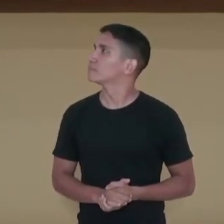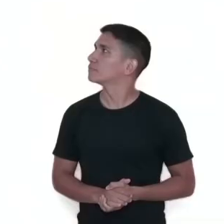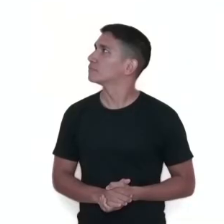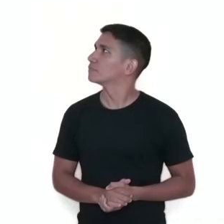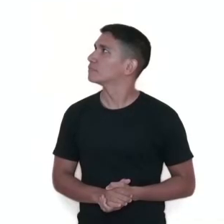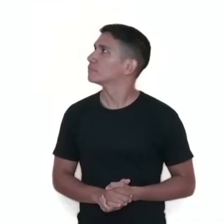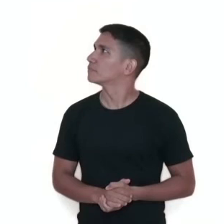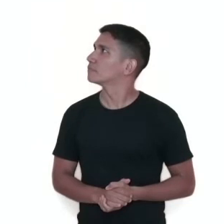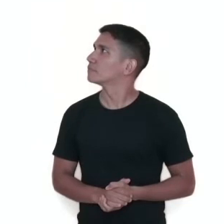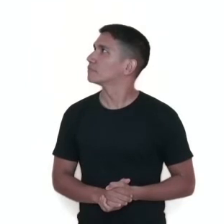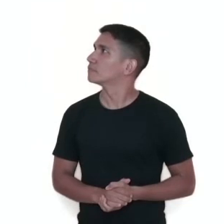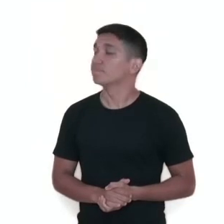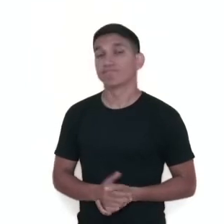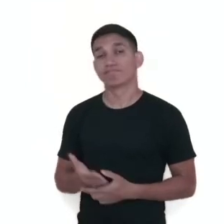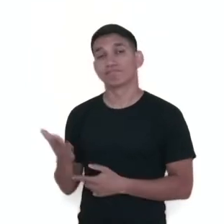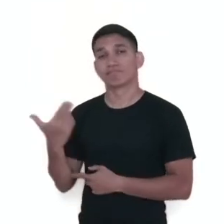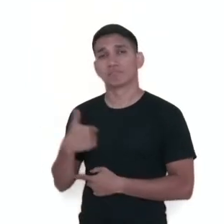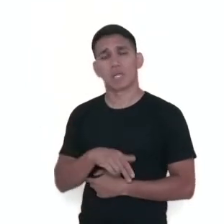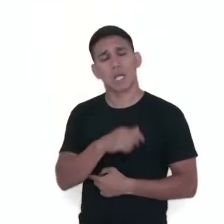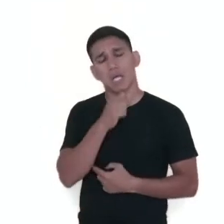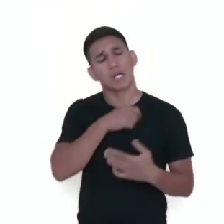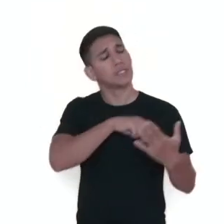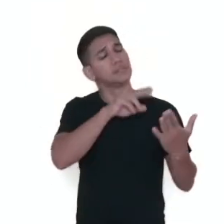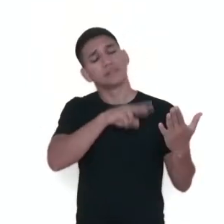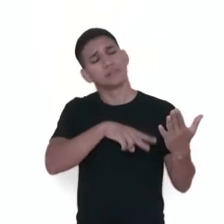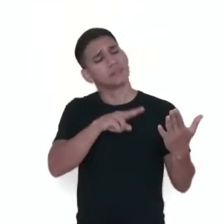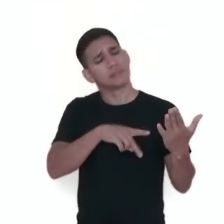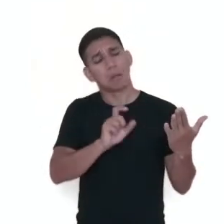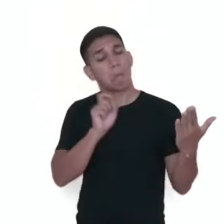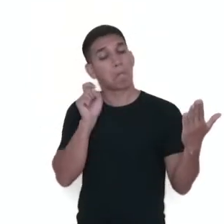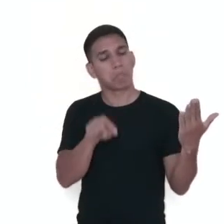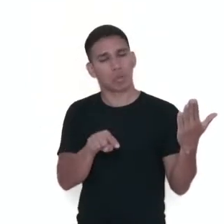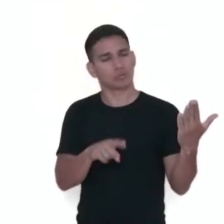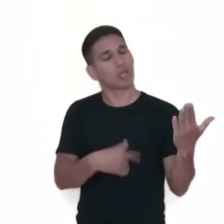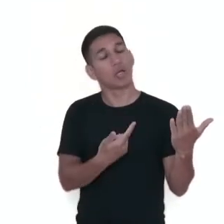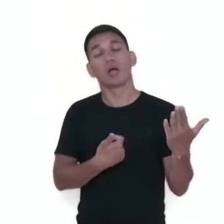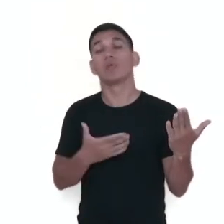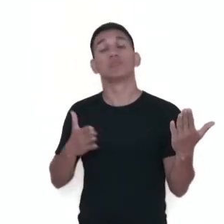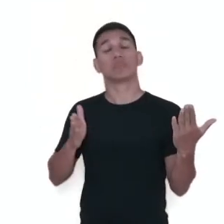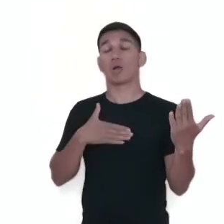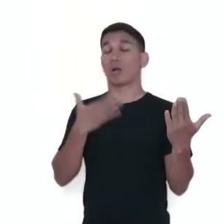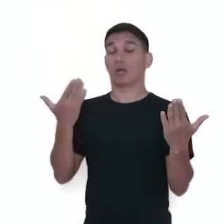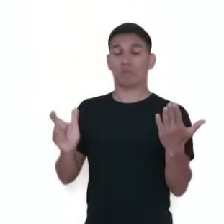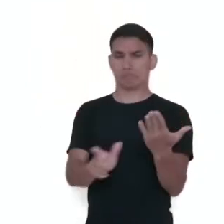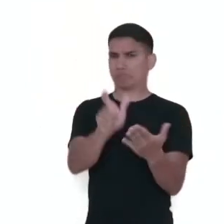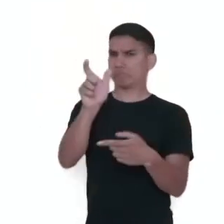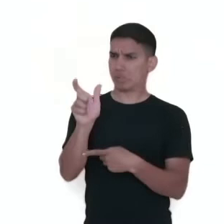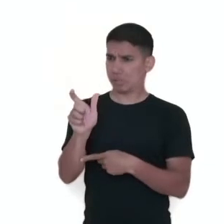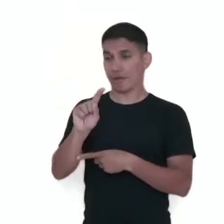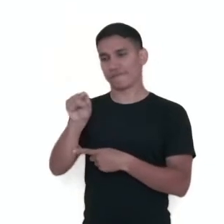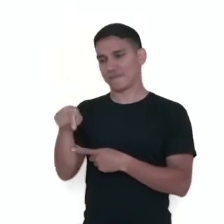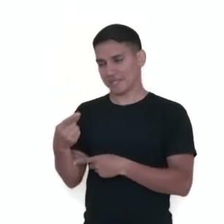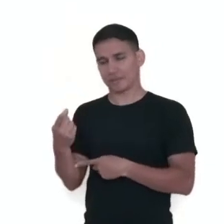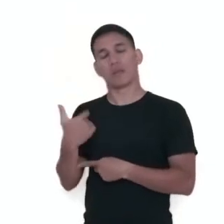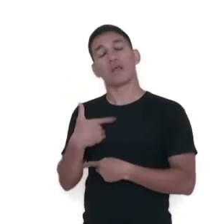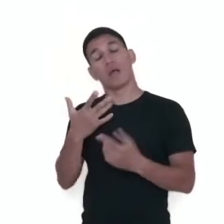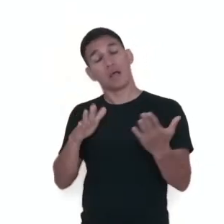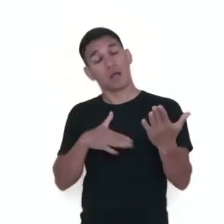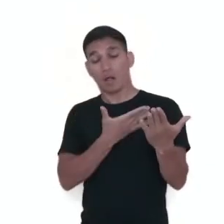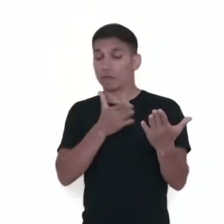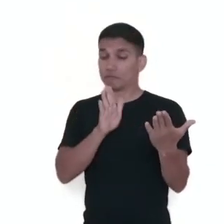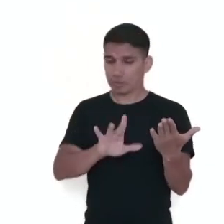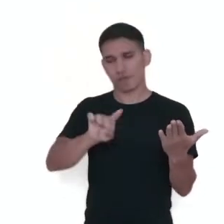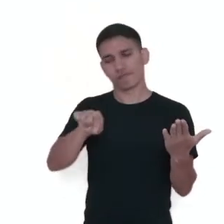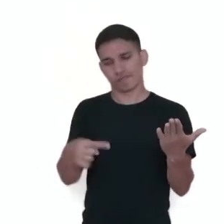lá. Nem lia, deslizava, ponto. Quando de súbito a terrível palavra apareceu, vírgula. Apareceu e